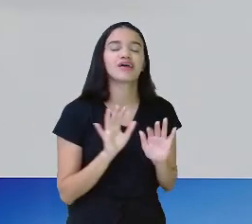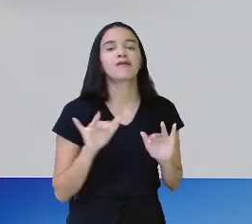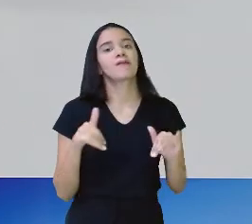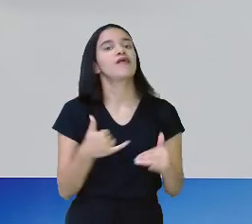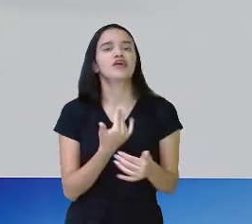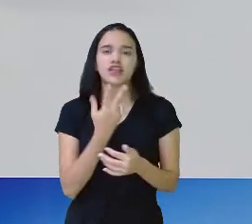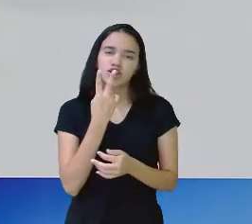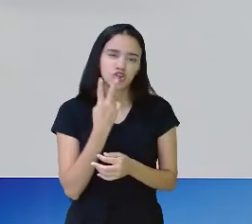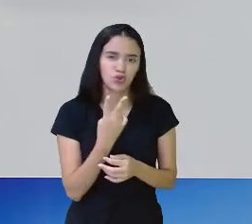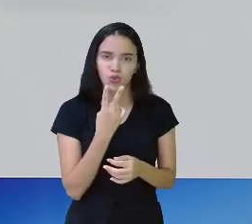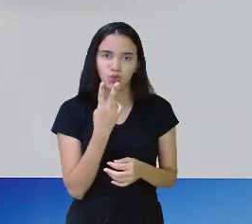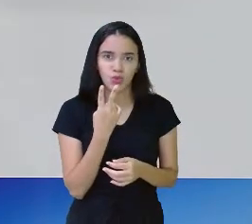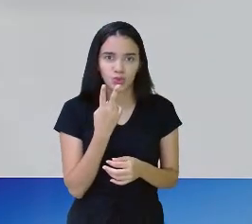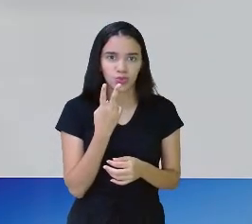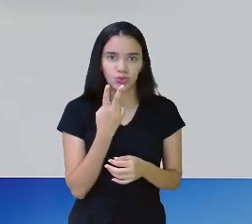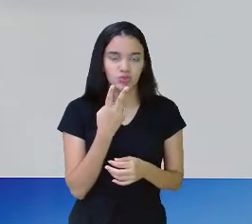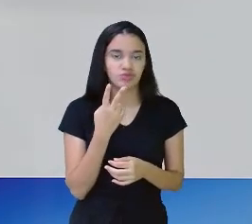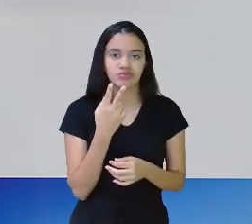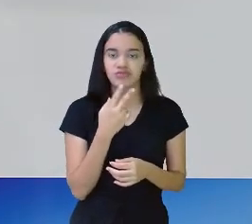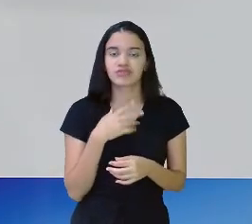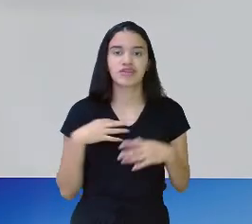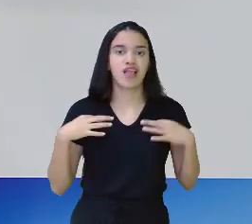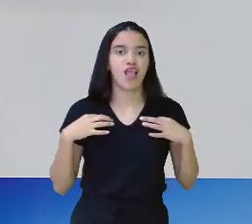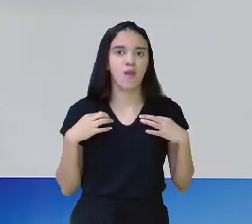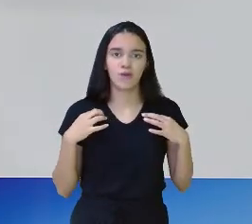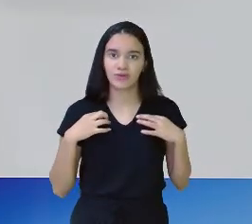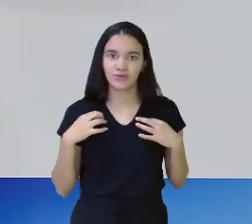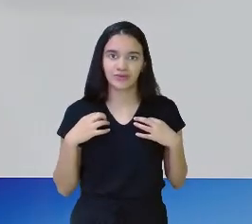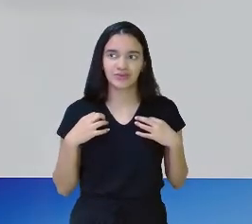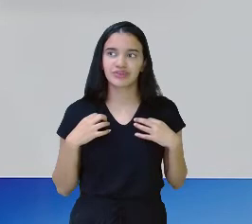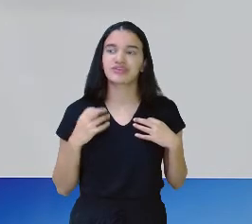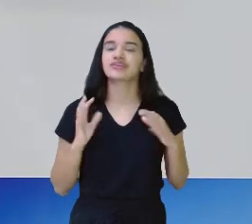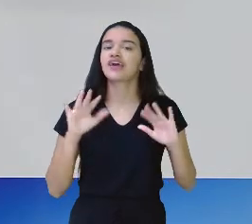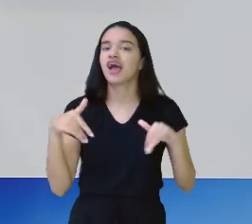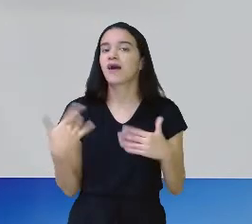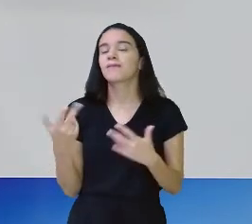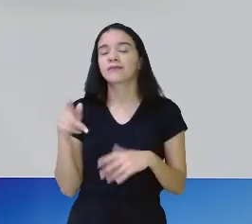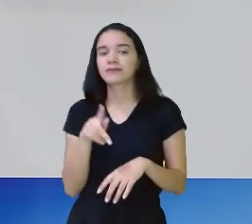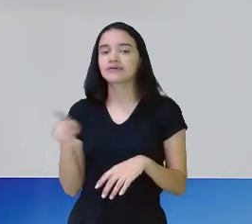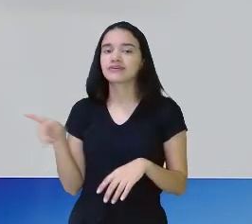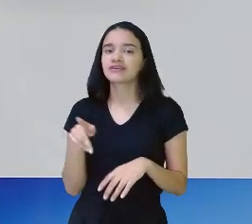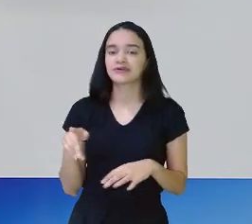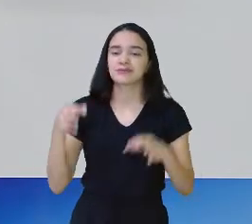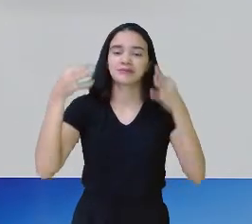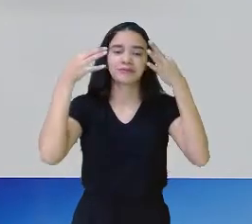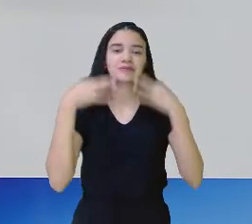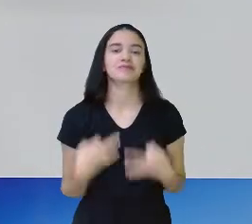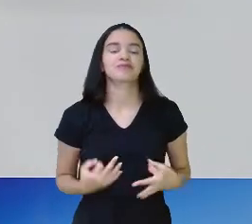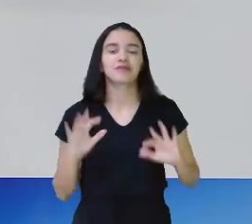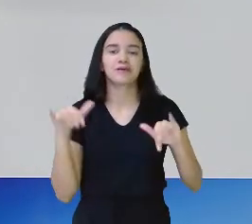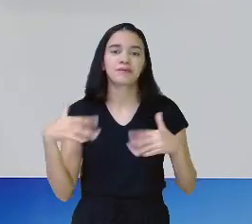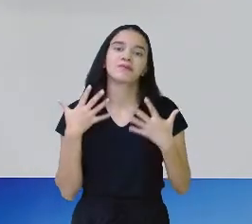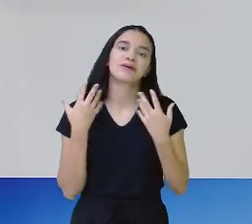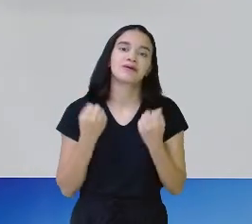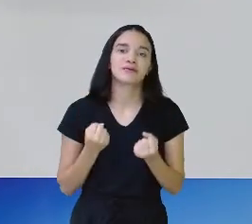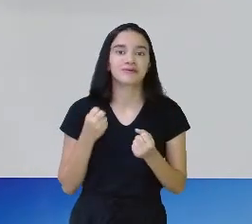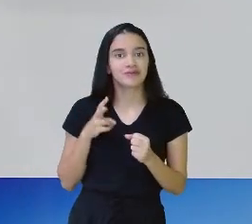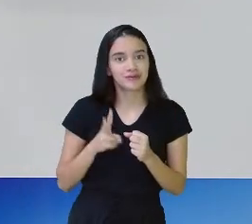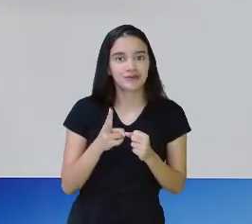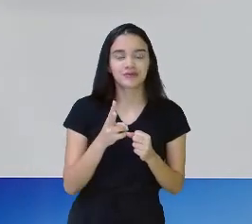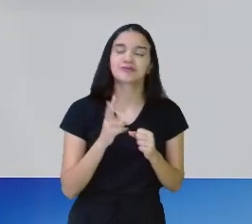vestidos, né, minha gente? A professora Márcia é muito elegante. Mas vamos seguir aqui